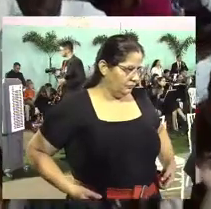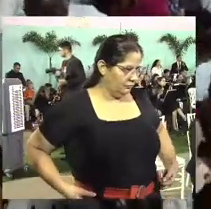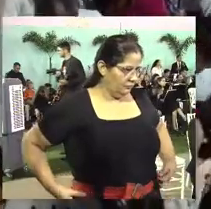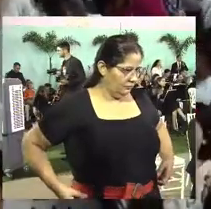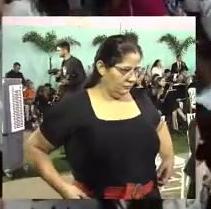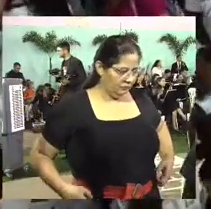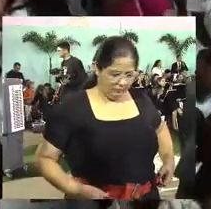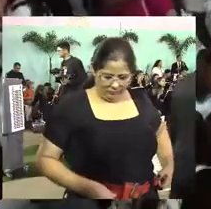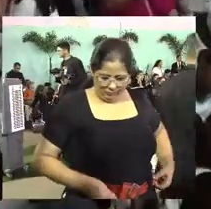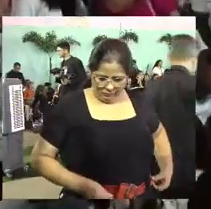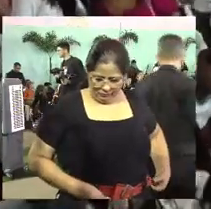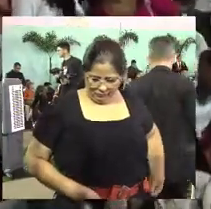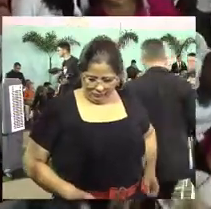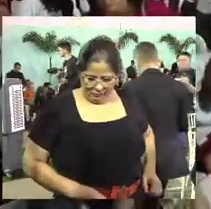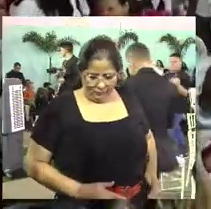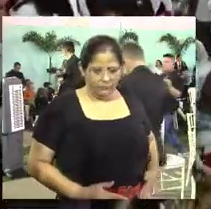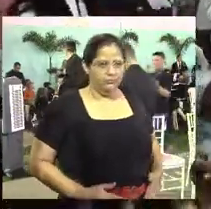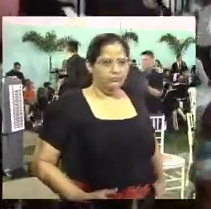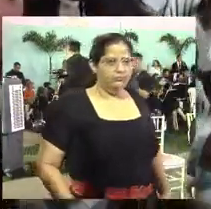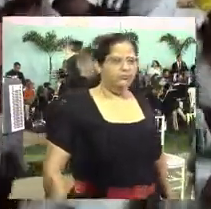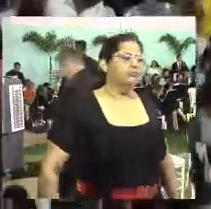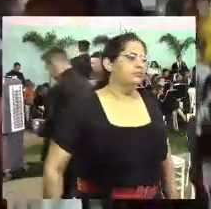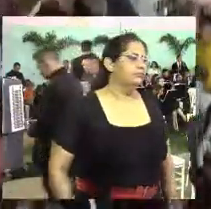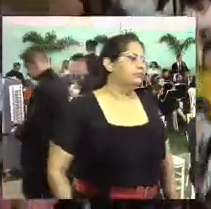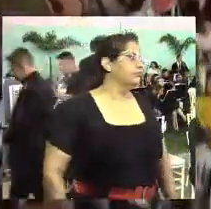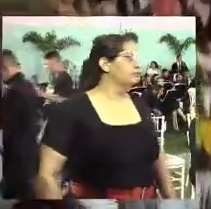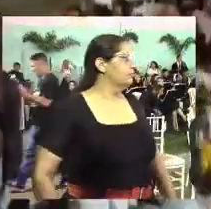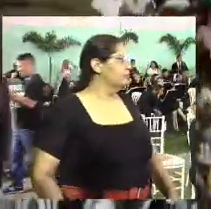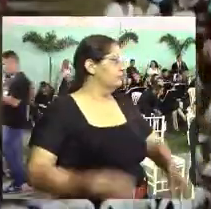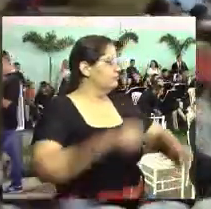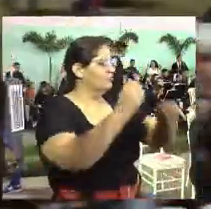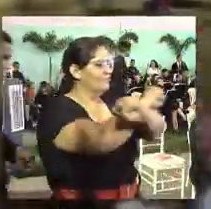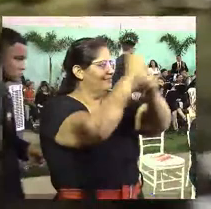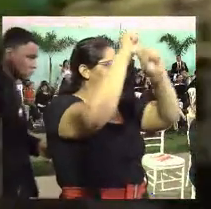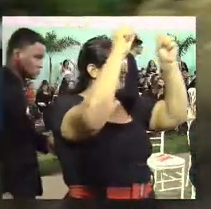louvar o nome do senhor aleluia